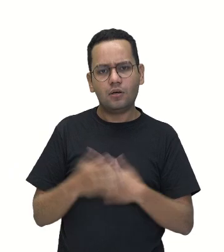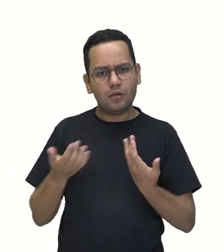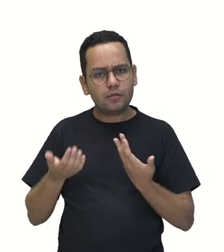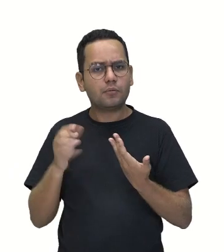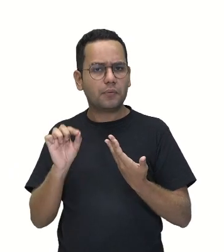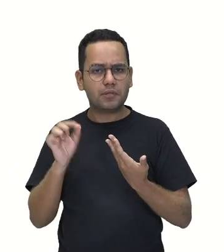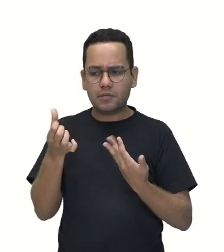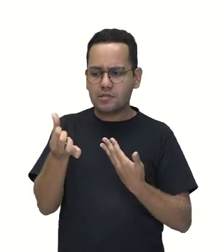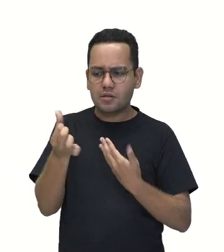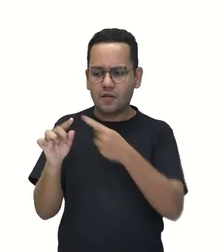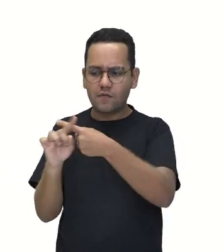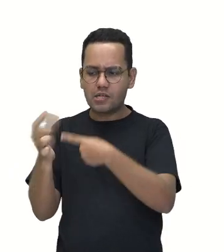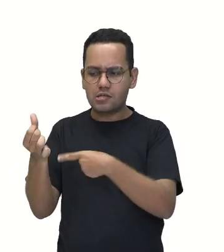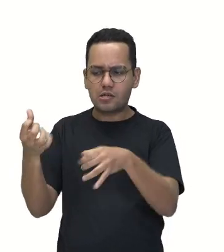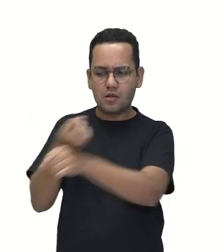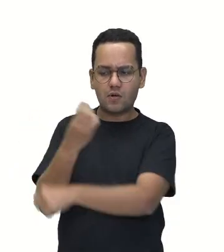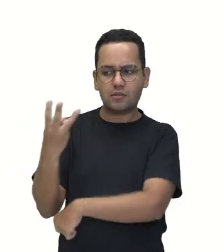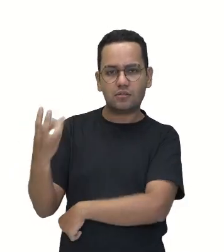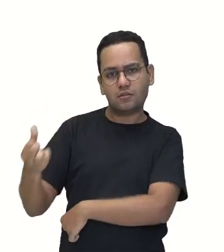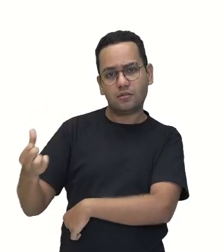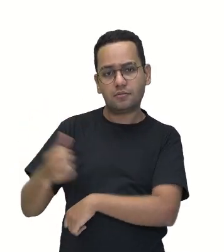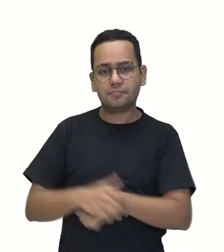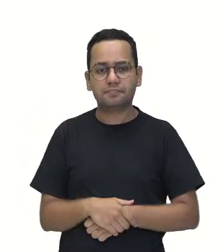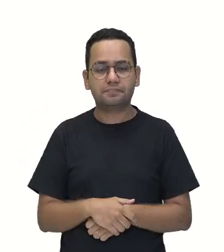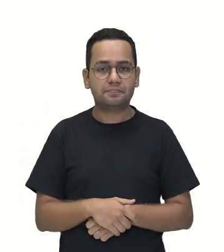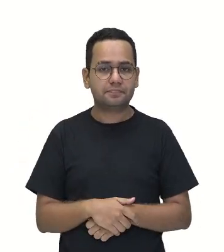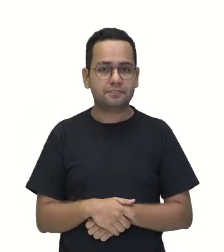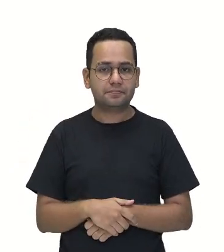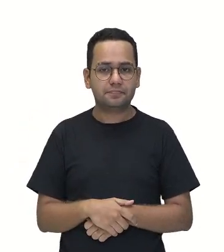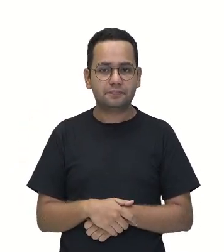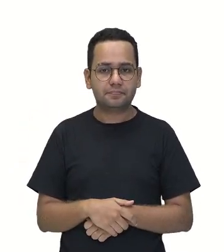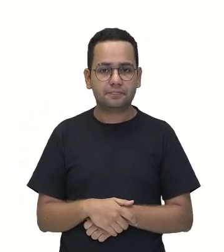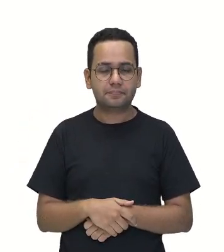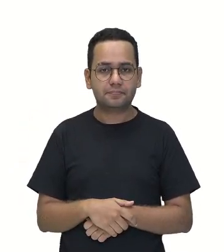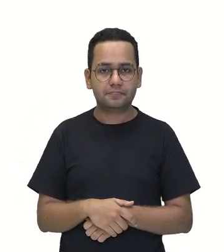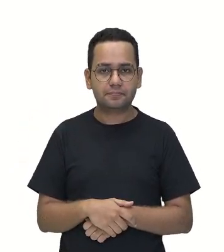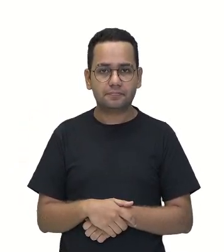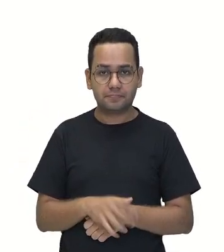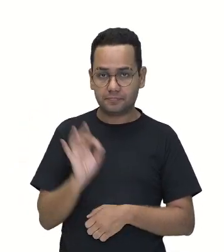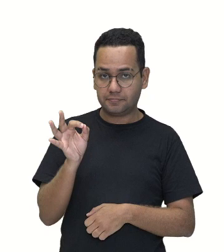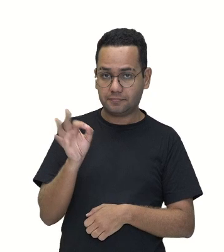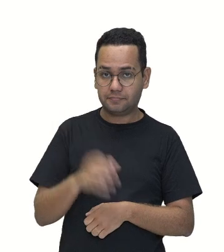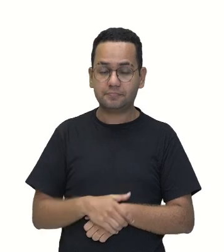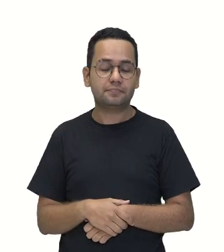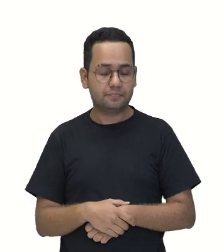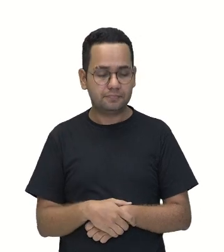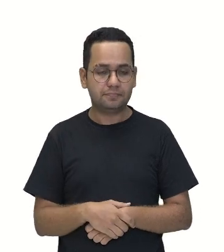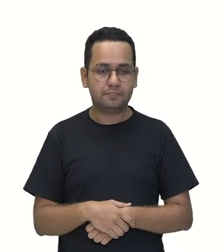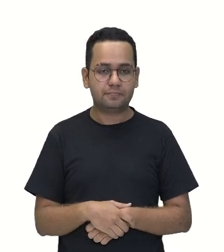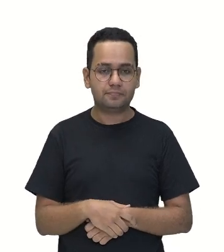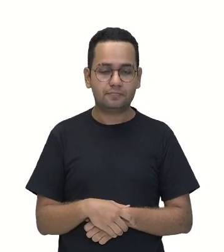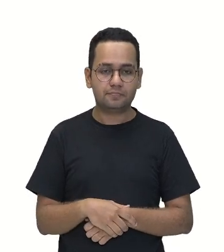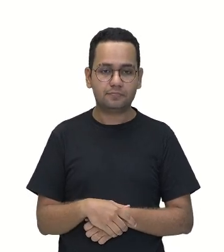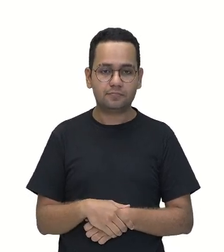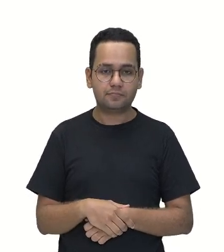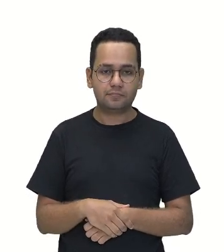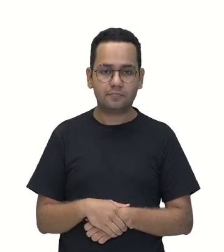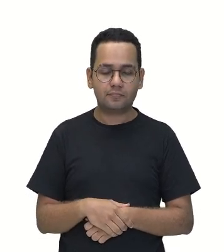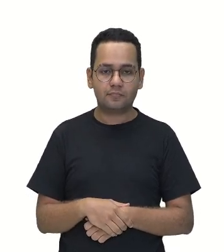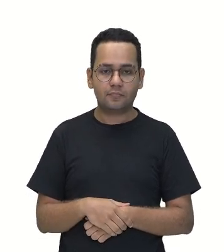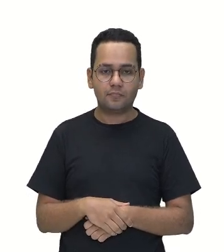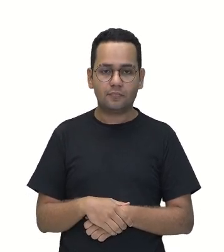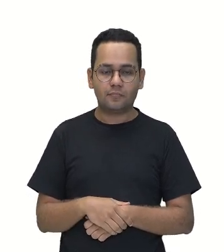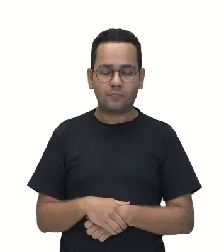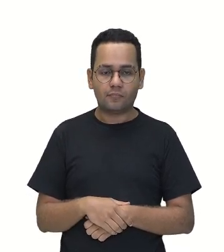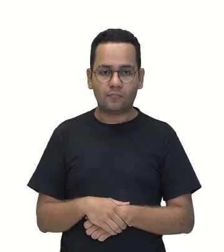coisa que 6 x 6 que dá os 36 não é então a gente chega à conclusão de que 6